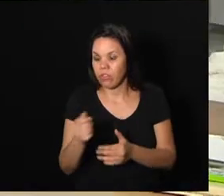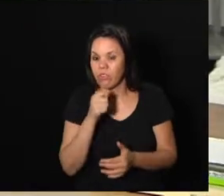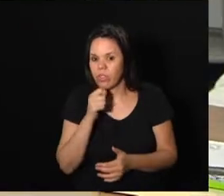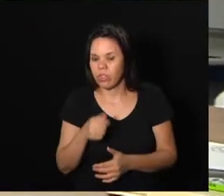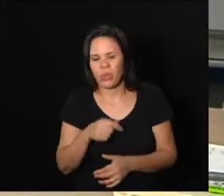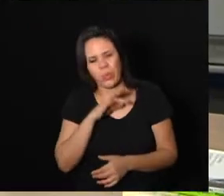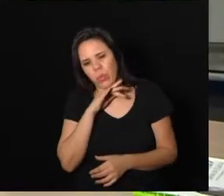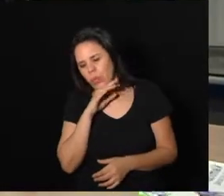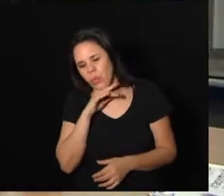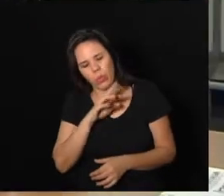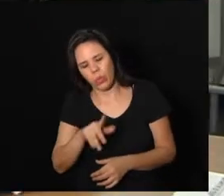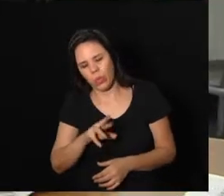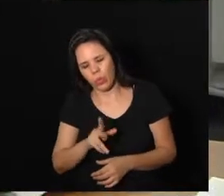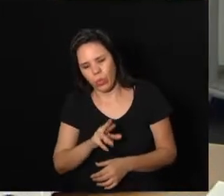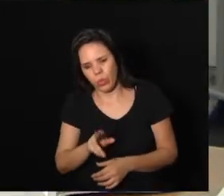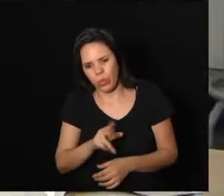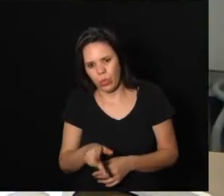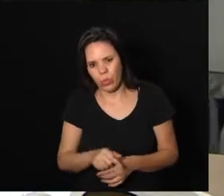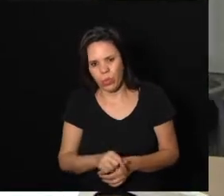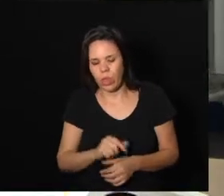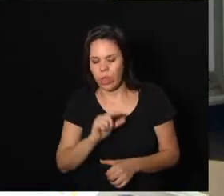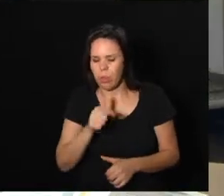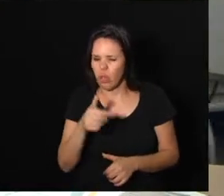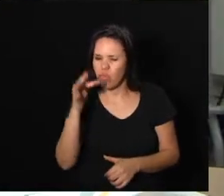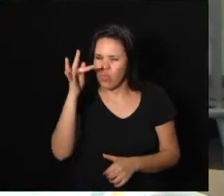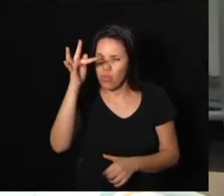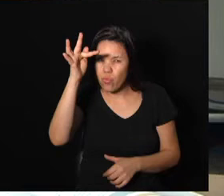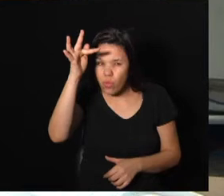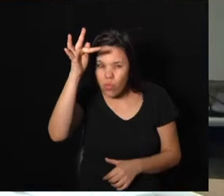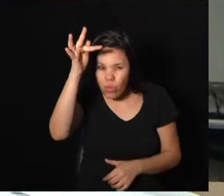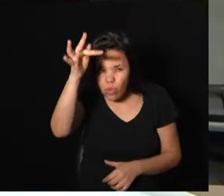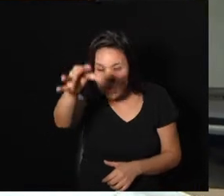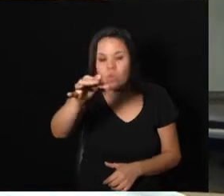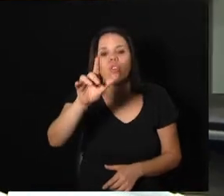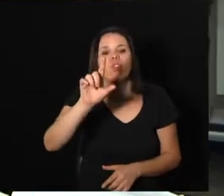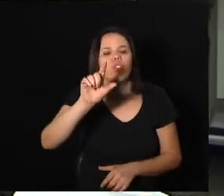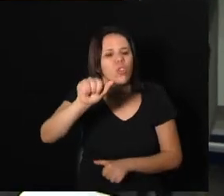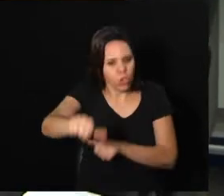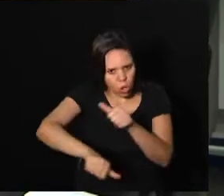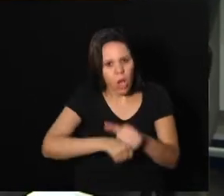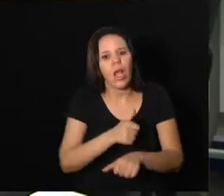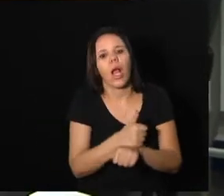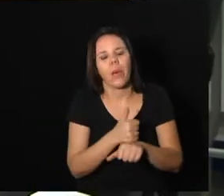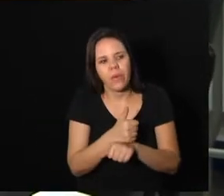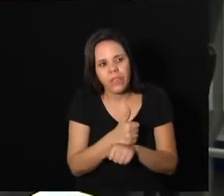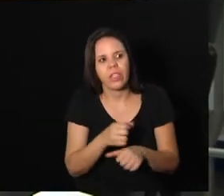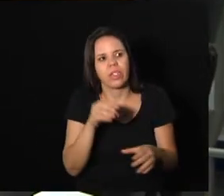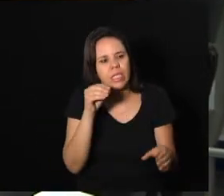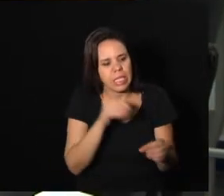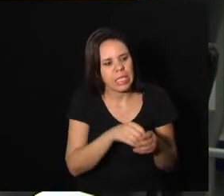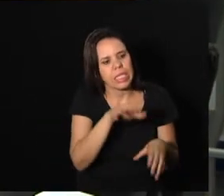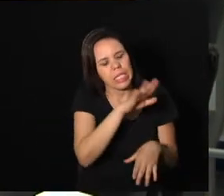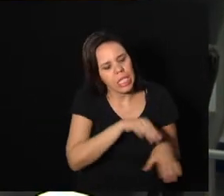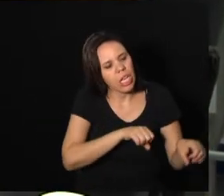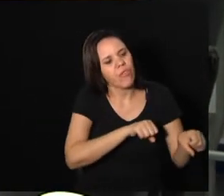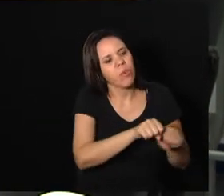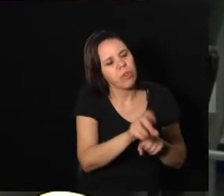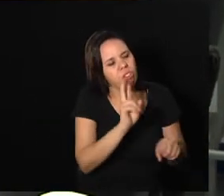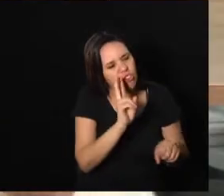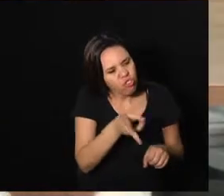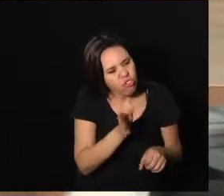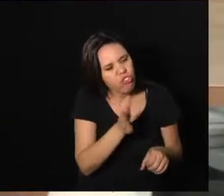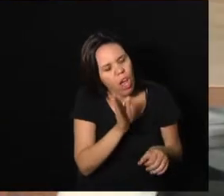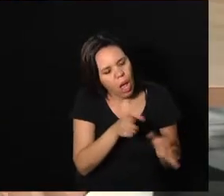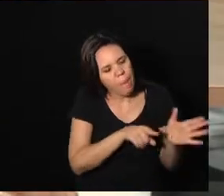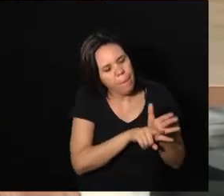não é ruim a pessoa, determinado ponto da vida, né, trocar. Depois que a pessoa já dentro daquela formação já